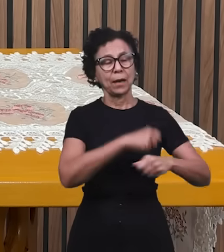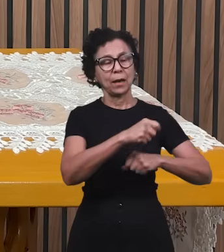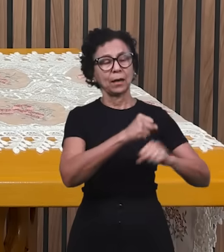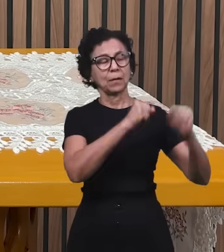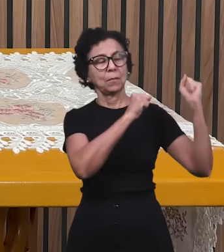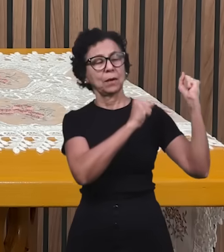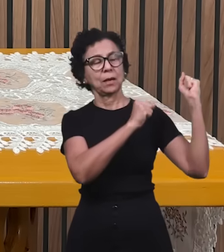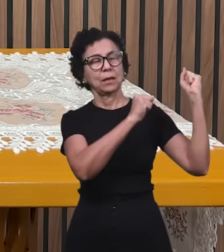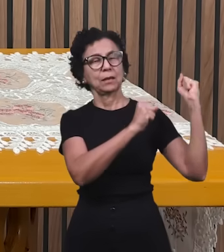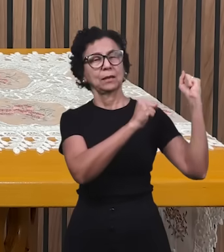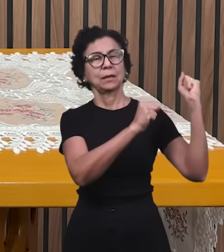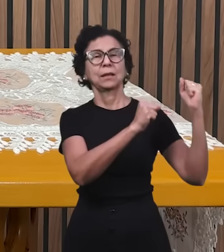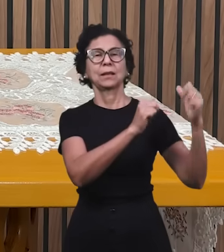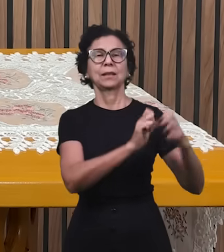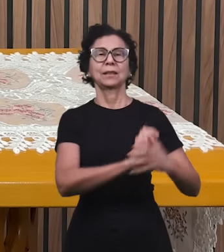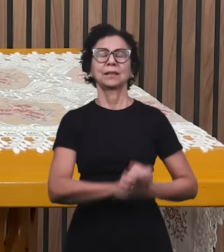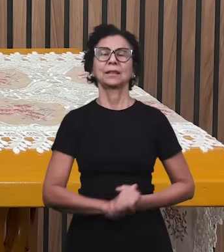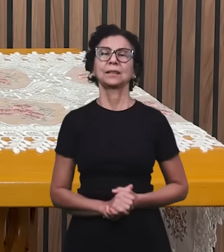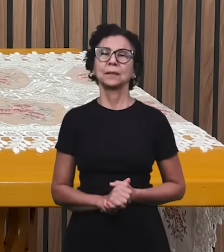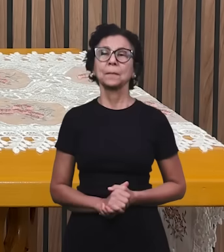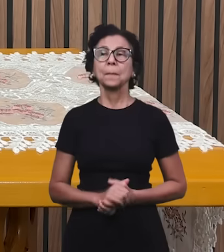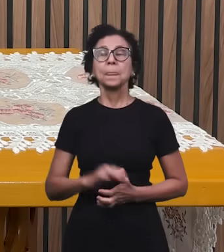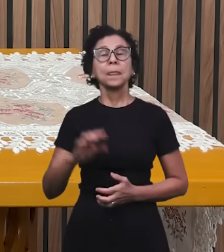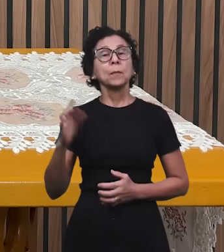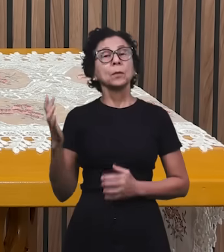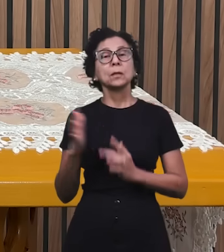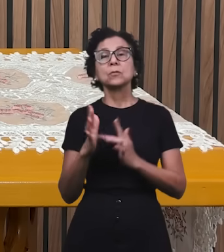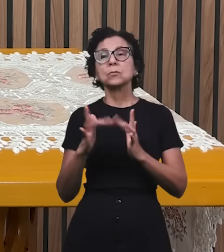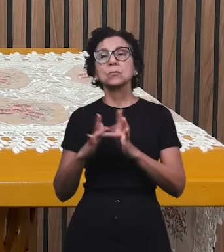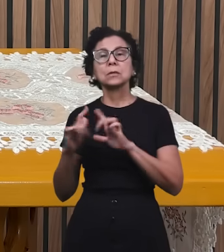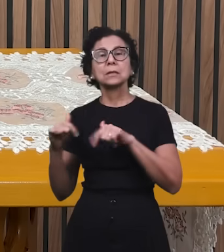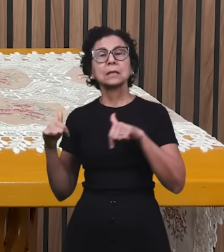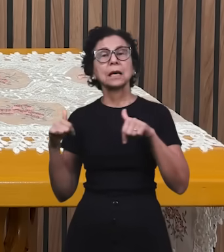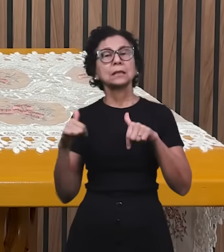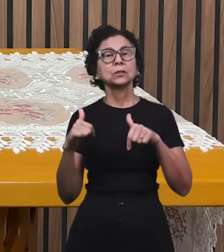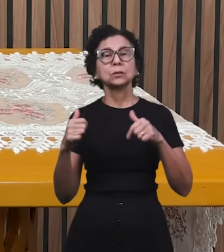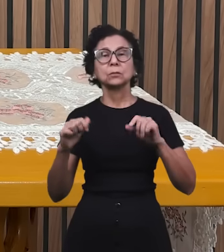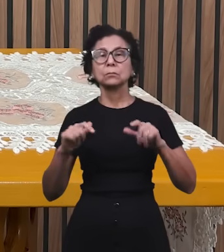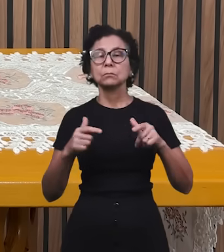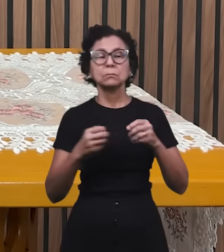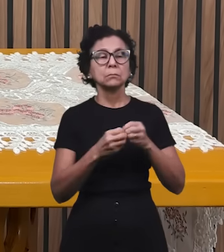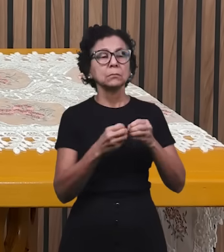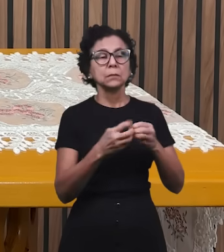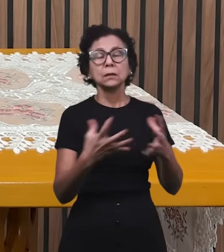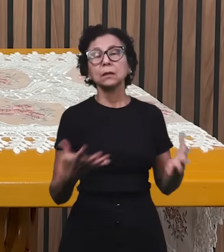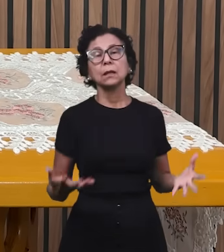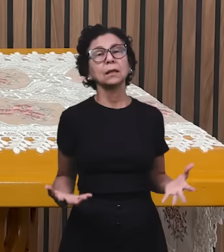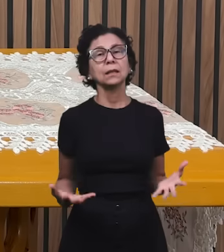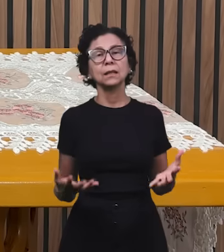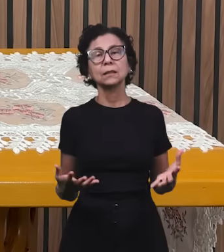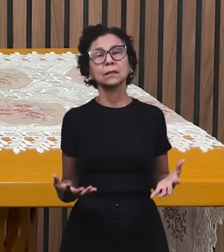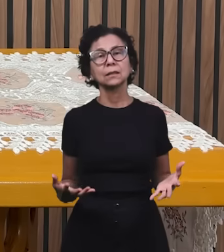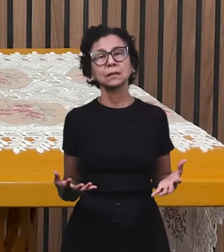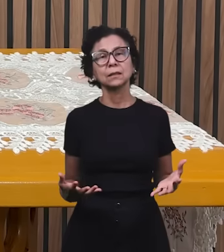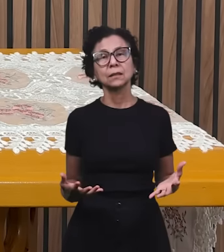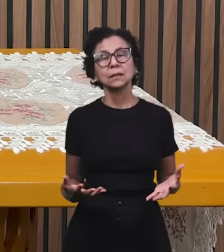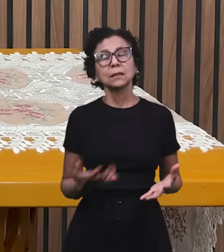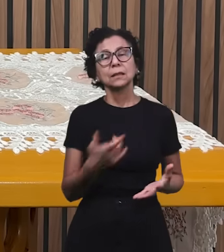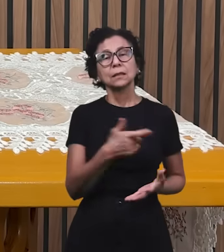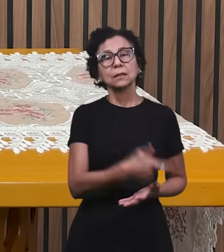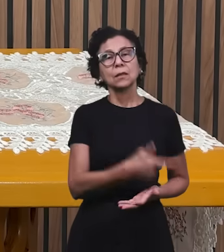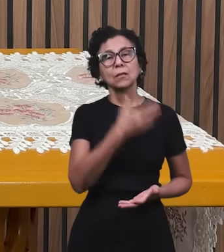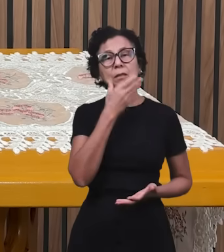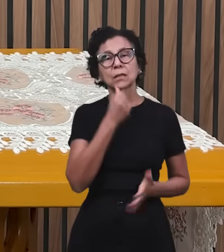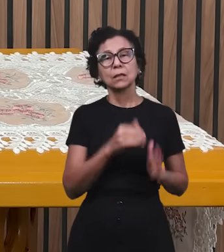uma palavra gloriosa do Senhor Jesus. Então, meus irmãos, ele sai do tanque da humilhação,